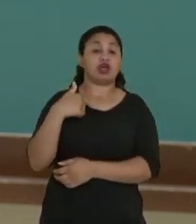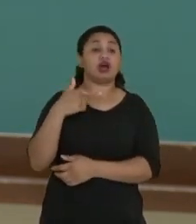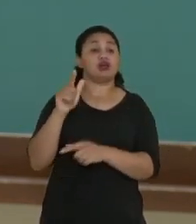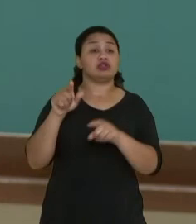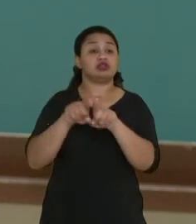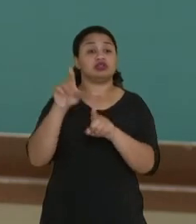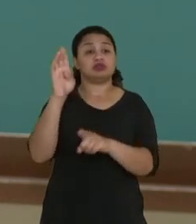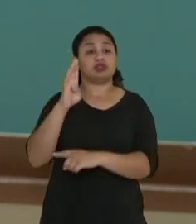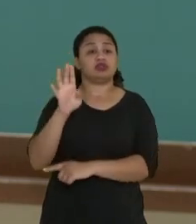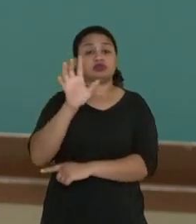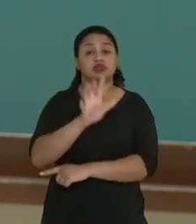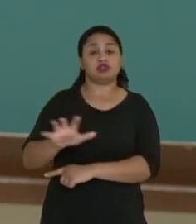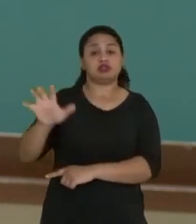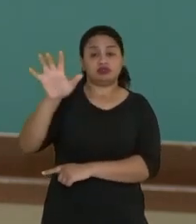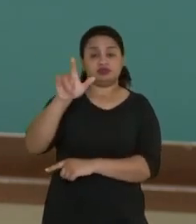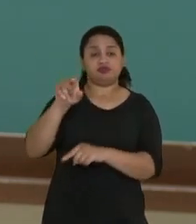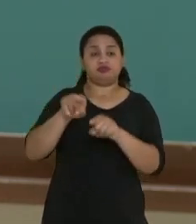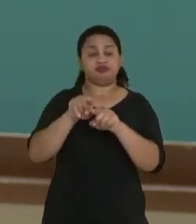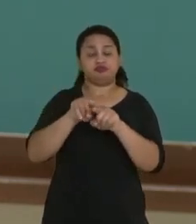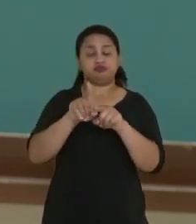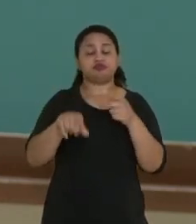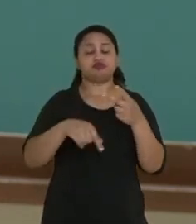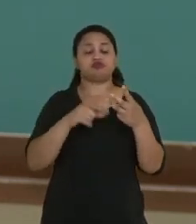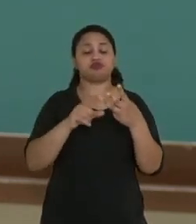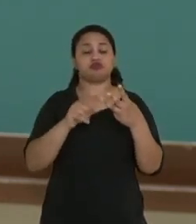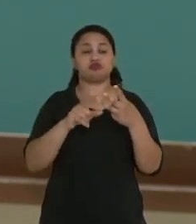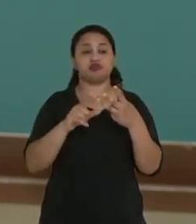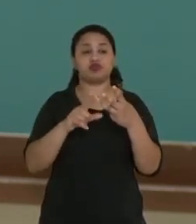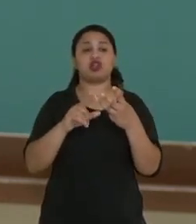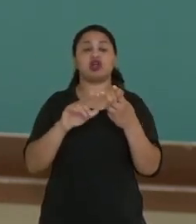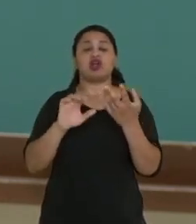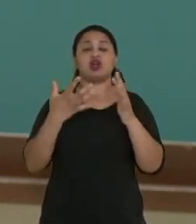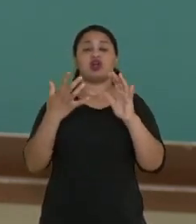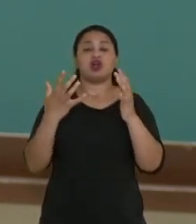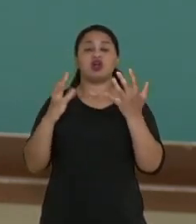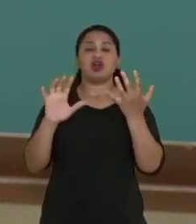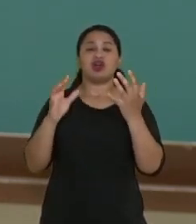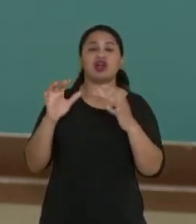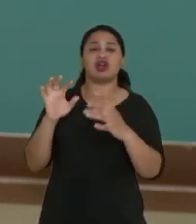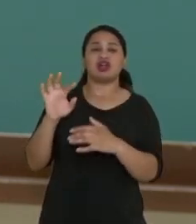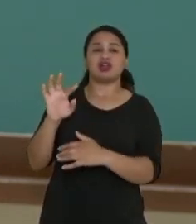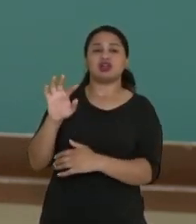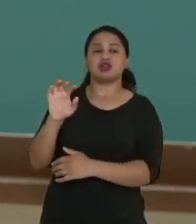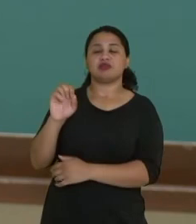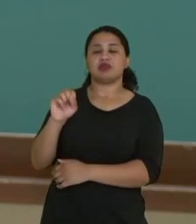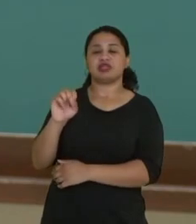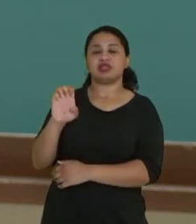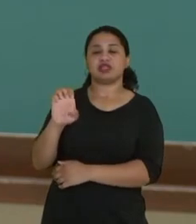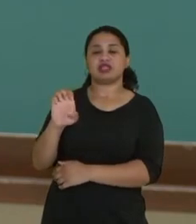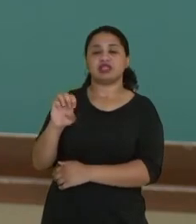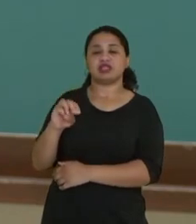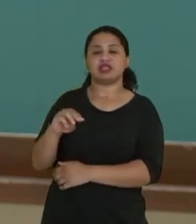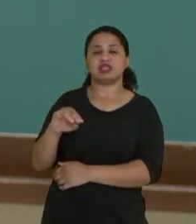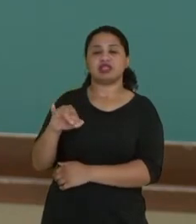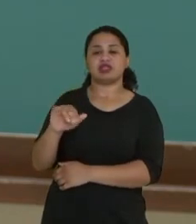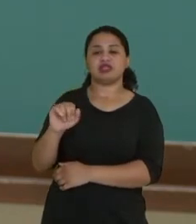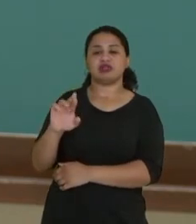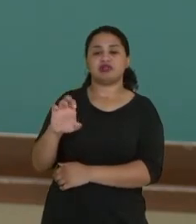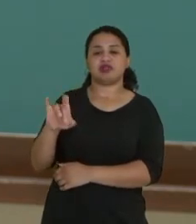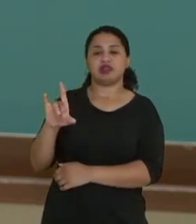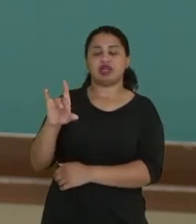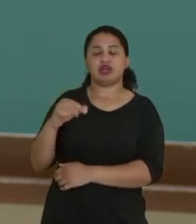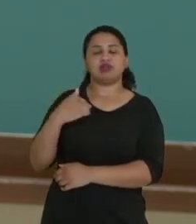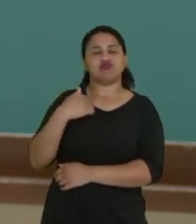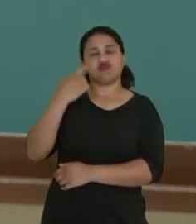né, em outras partes também. O clima semiárido, que é aquele que caracteriza, que quando você ouve falar, você já